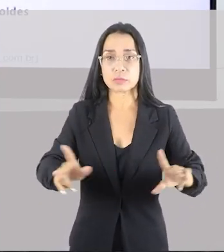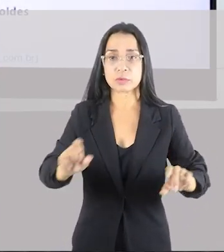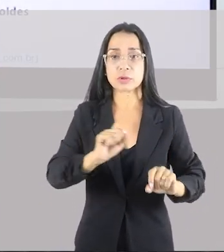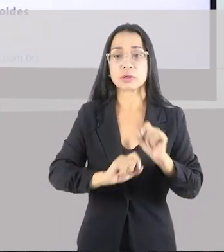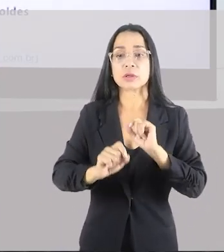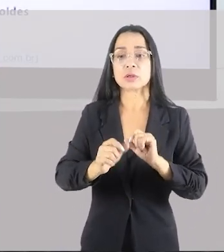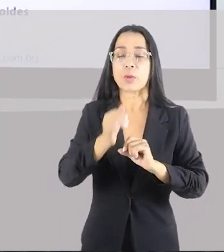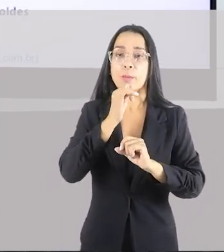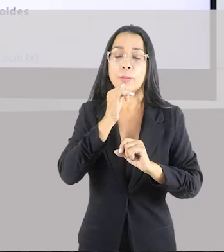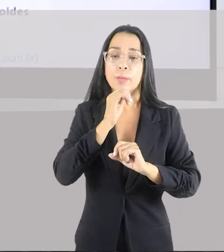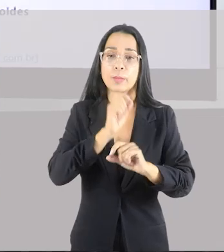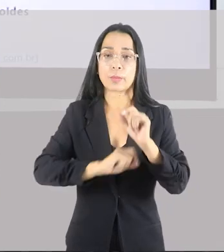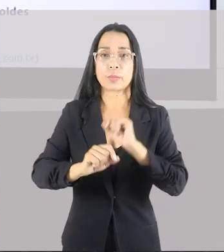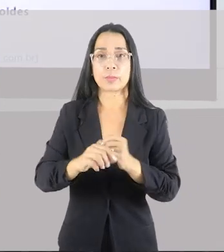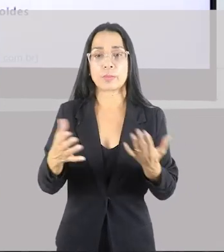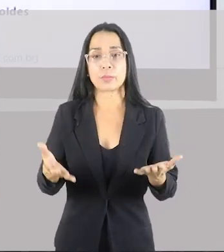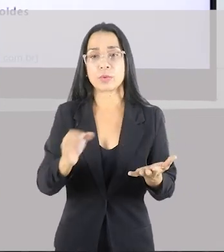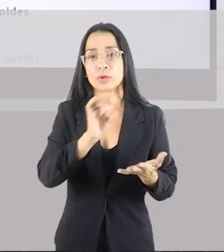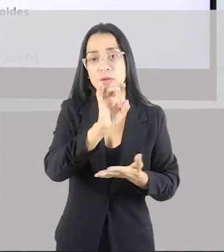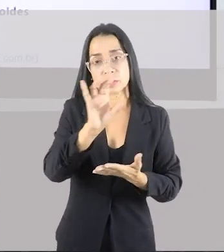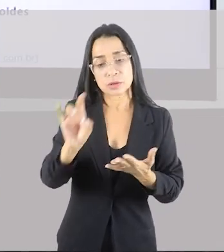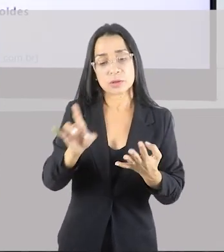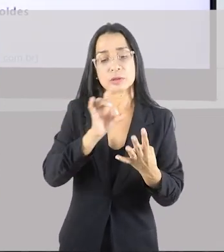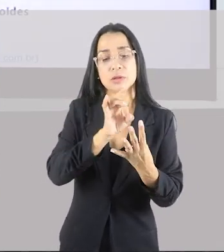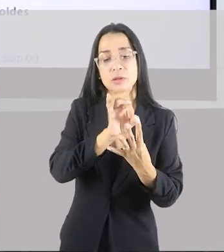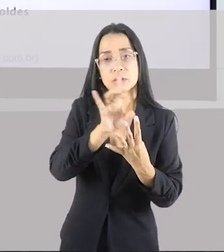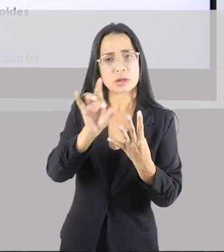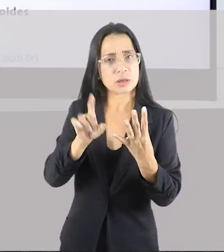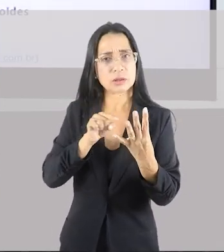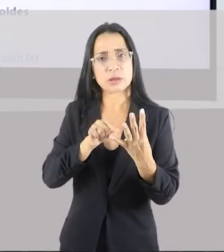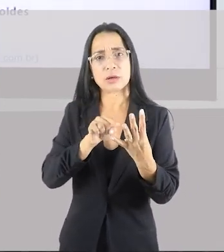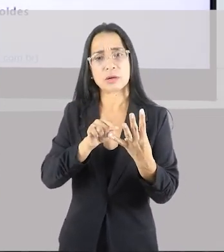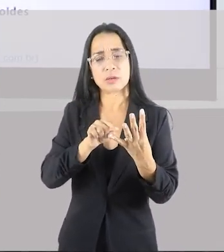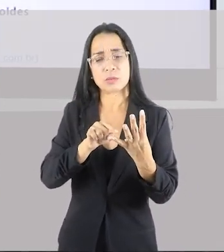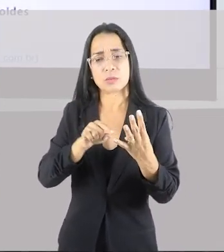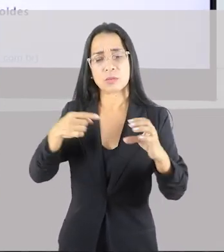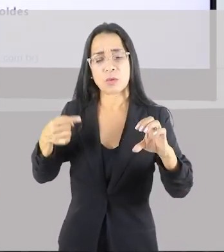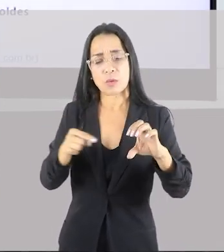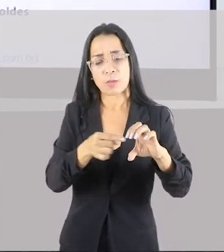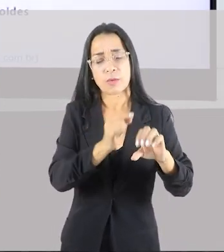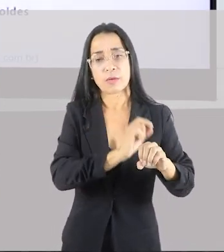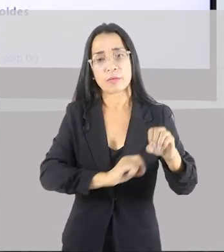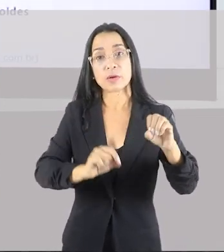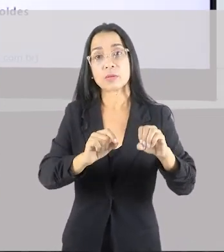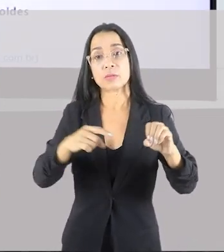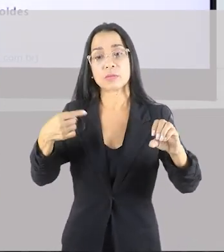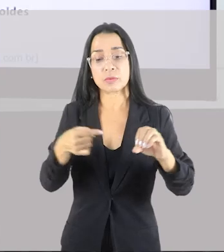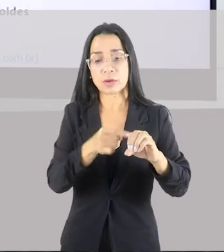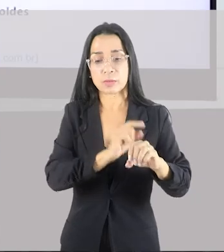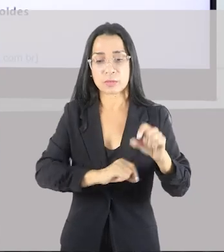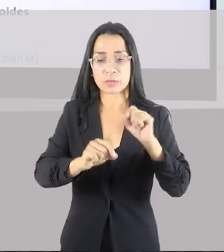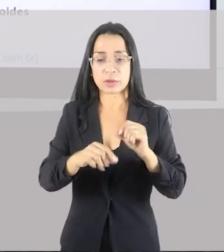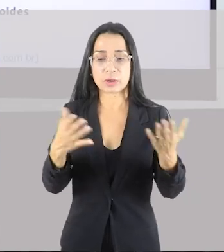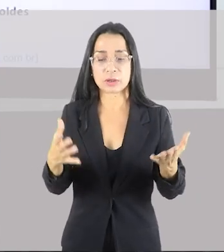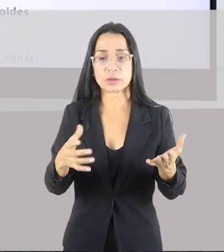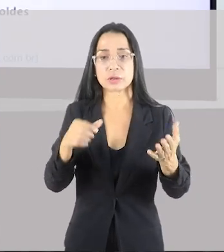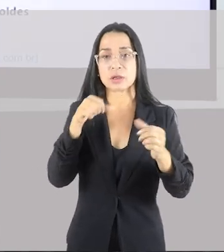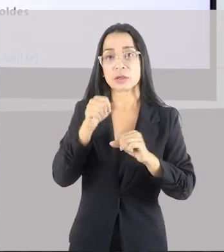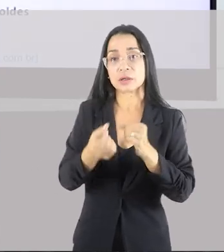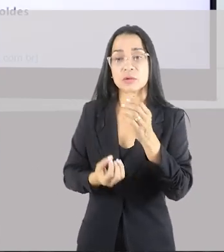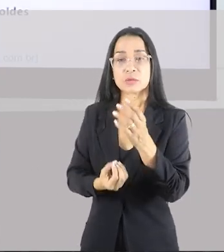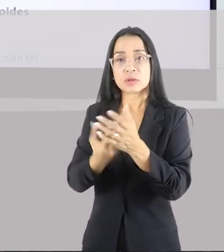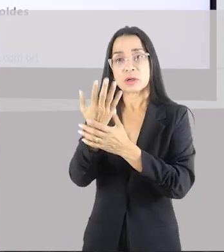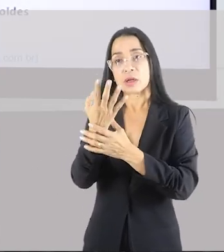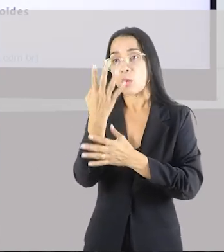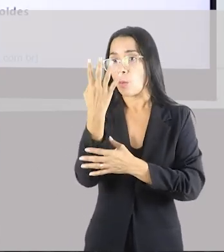Então, por exemplo, se cada um desses espermatozoides fecundasse um gameta feminino, iriam gerar ali